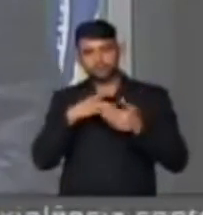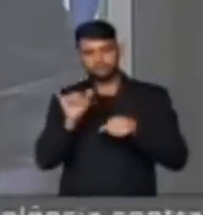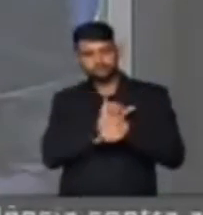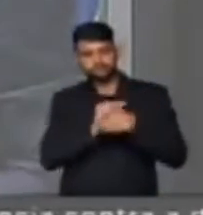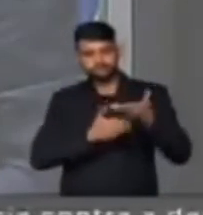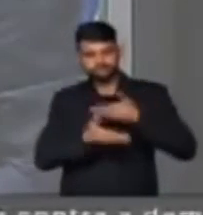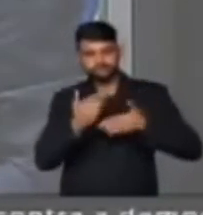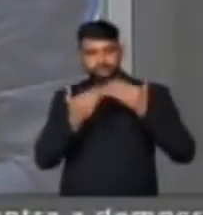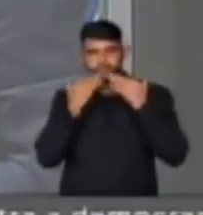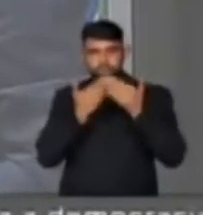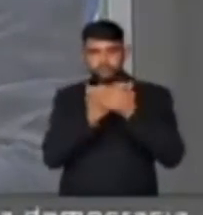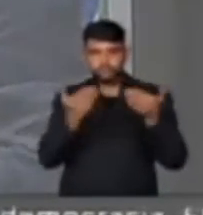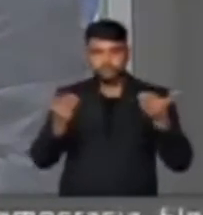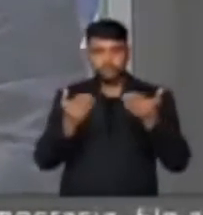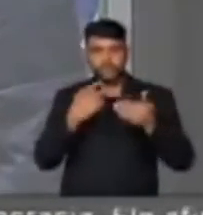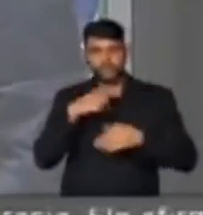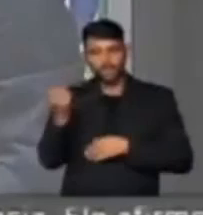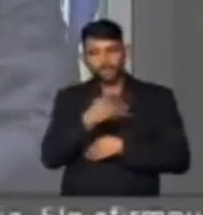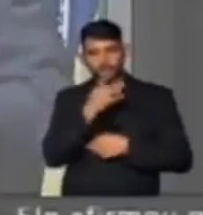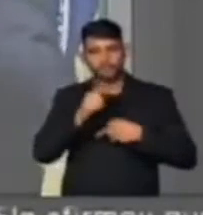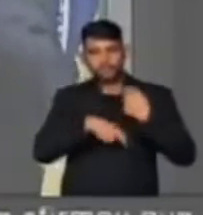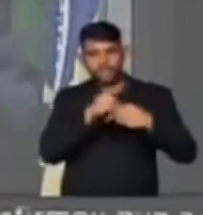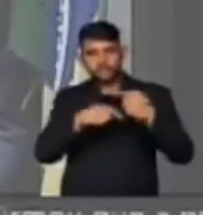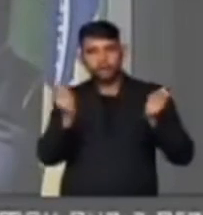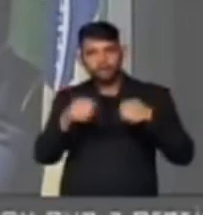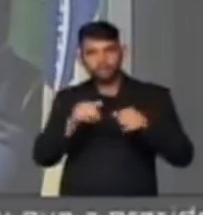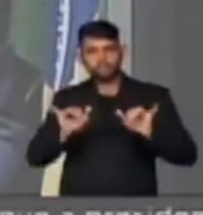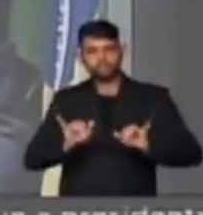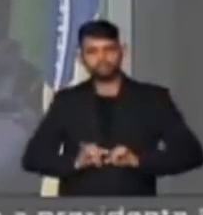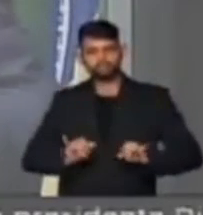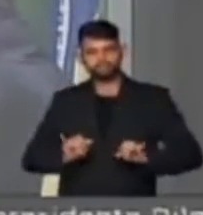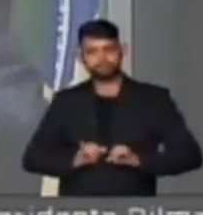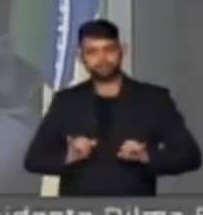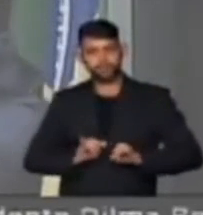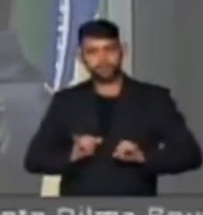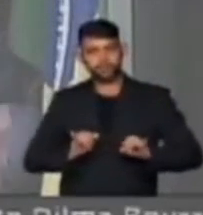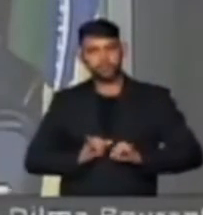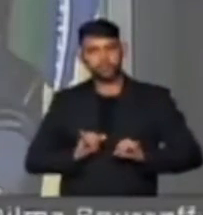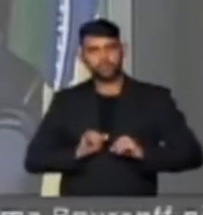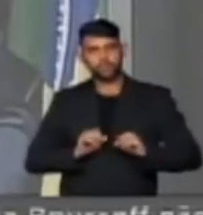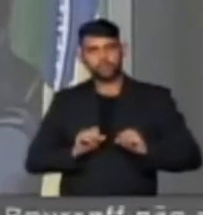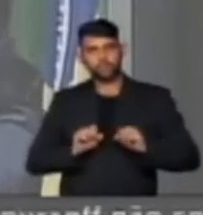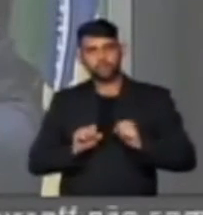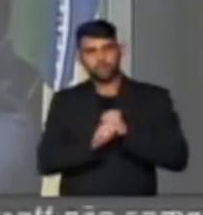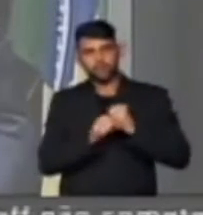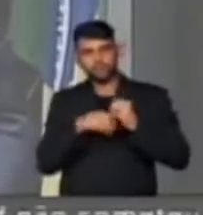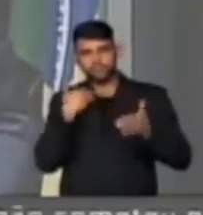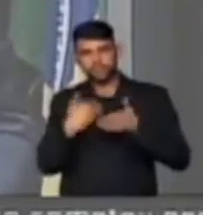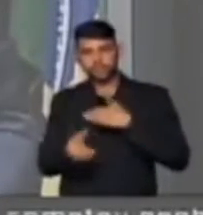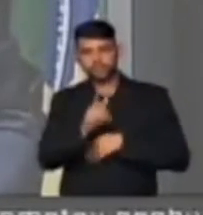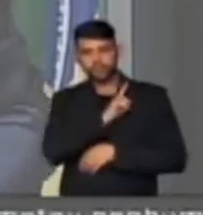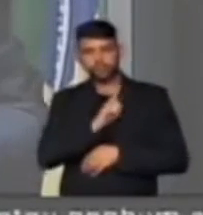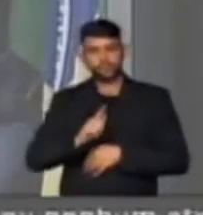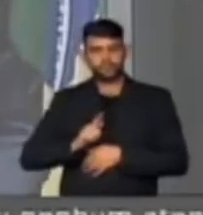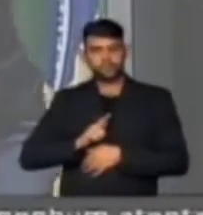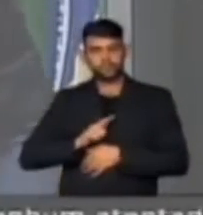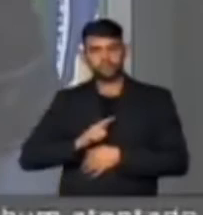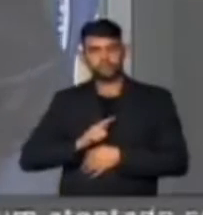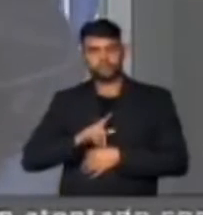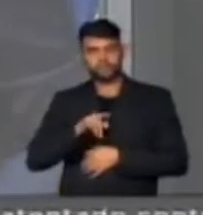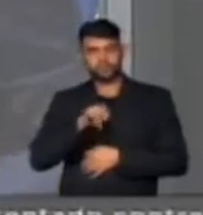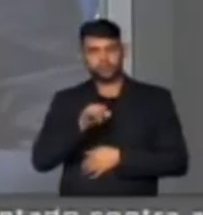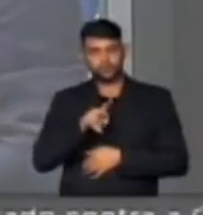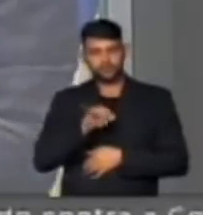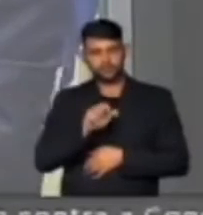e essa marca da nova geração que pode sofrer com uma década perdida por um governo